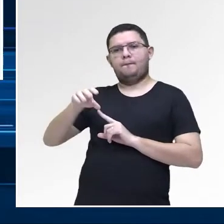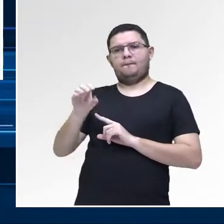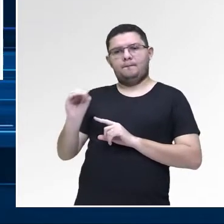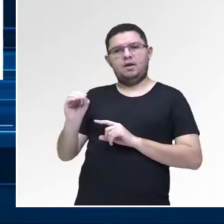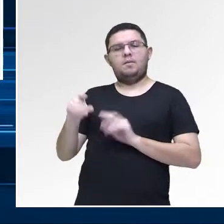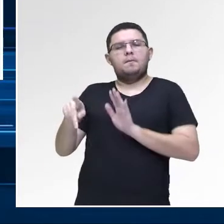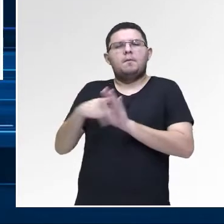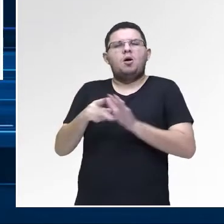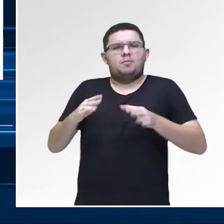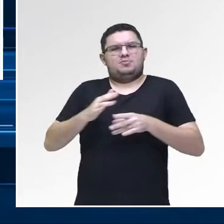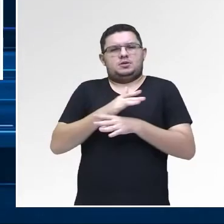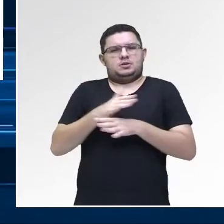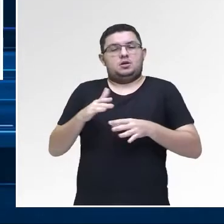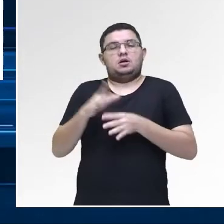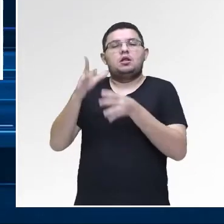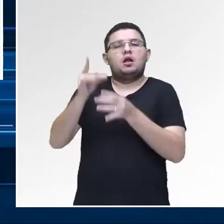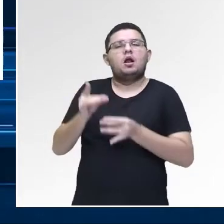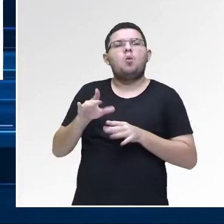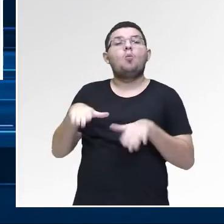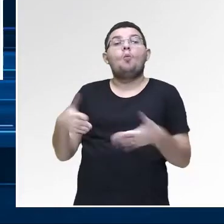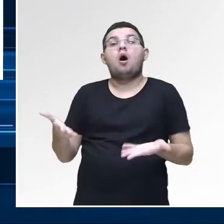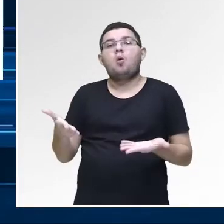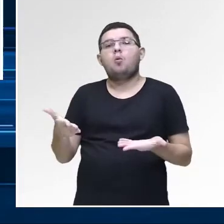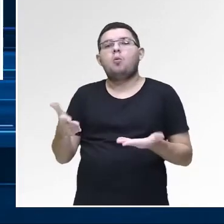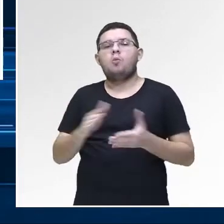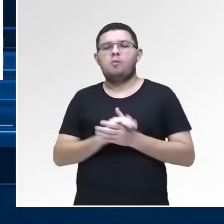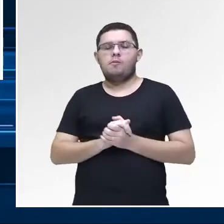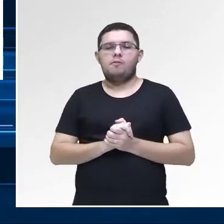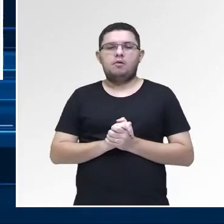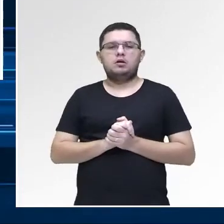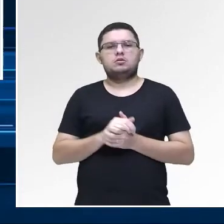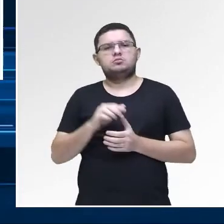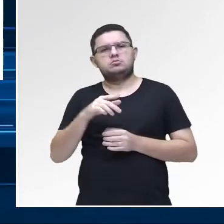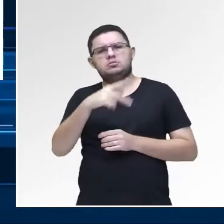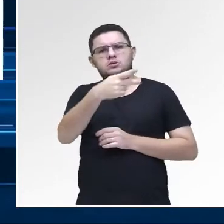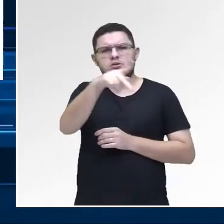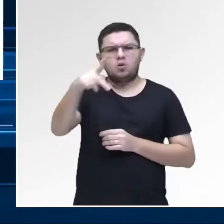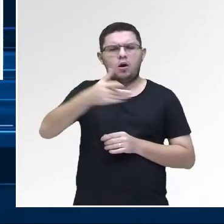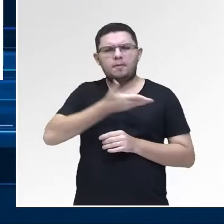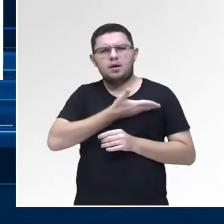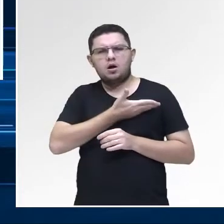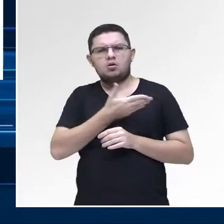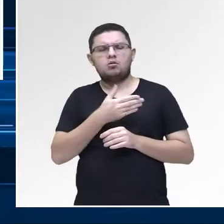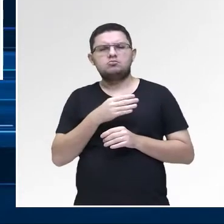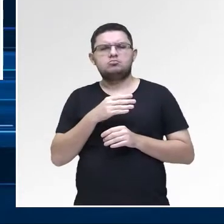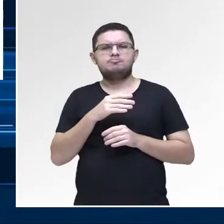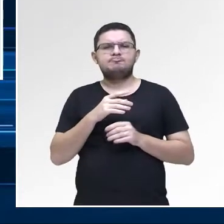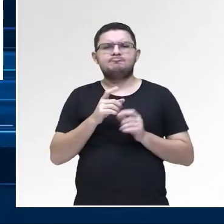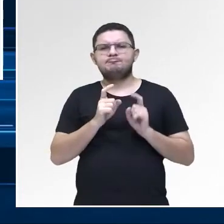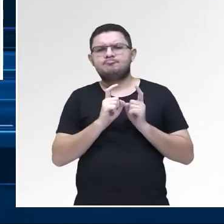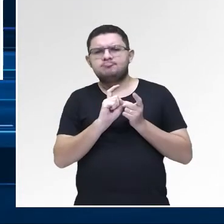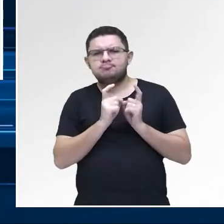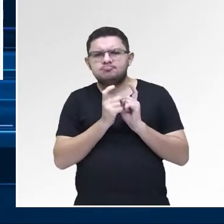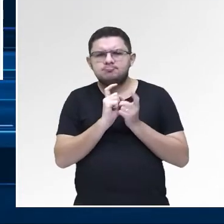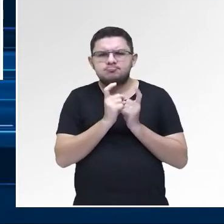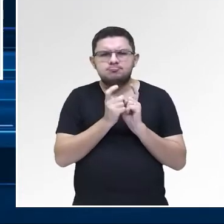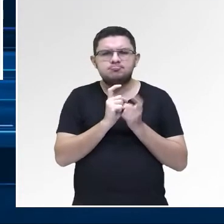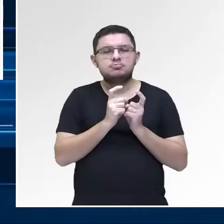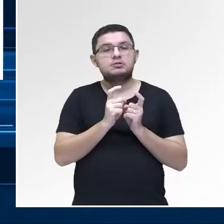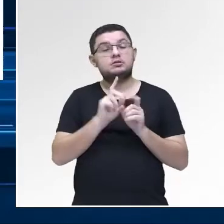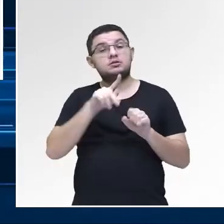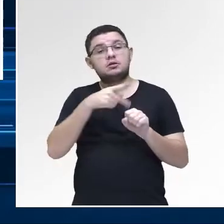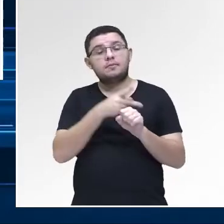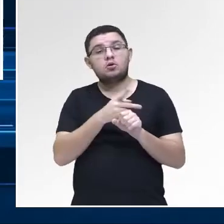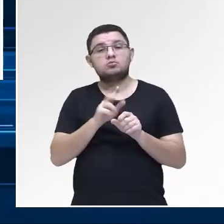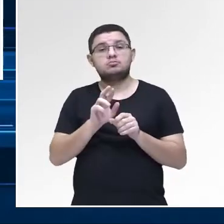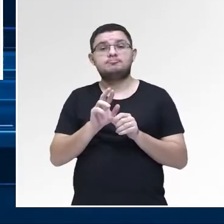vocês, pensar aí sobre essa questão do nosso desafio do dia, e no momento da interatividade final, eu